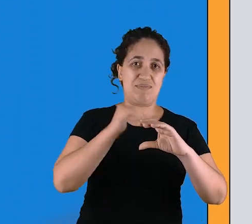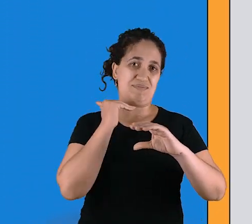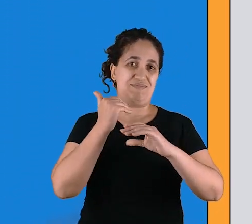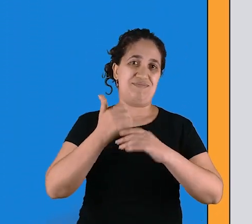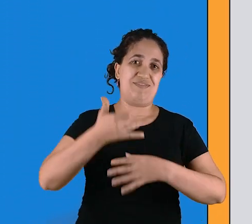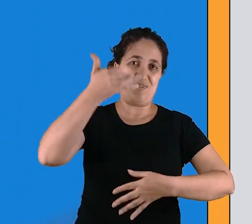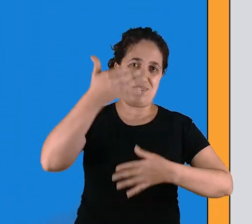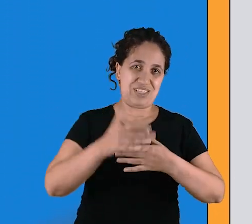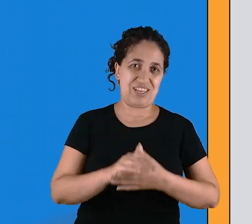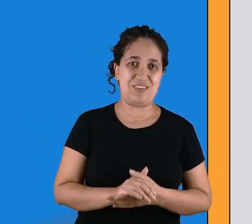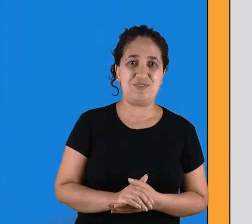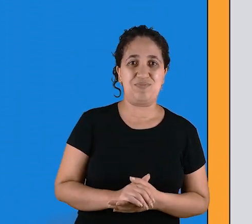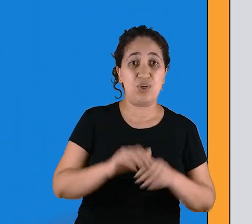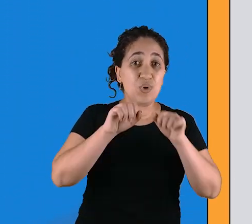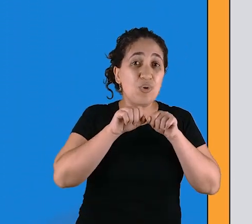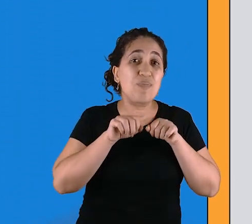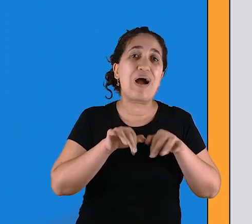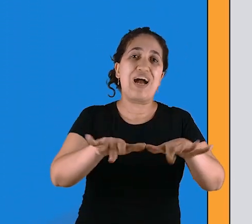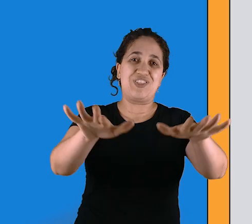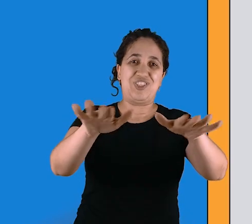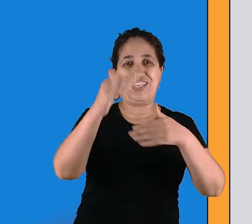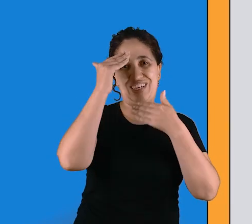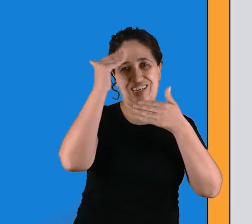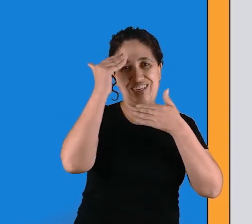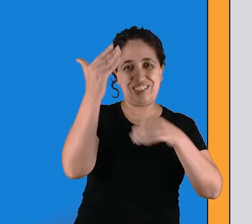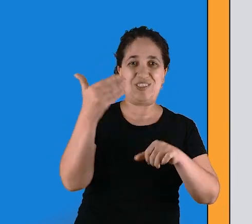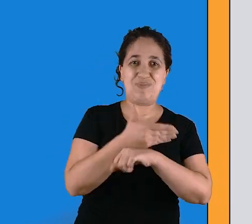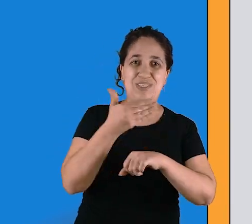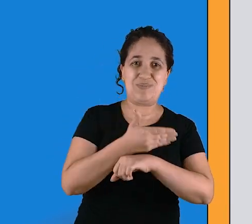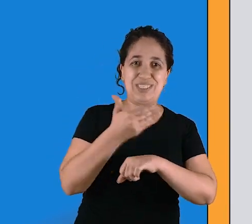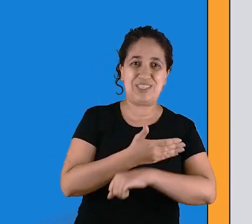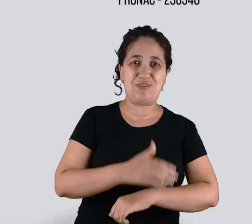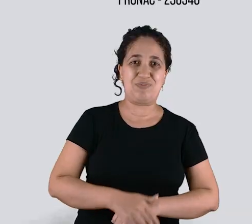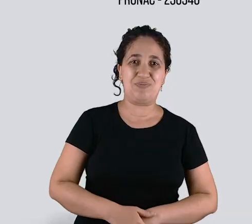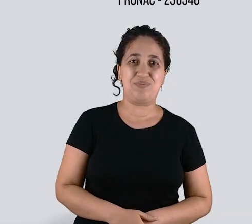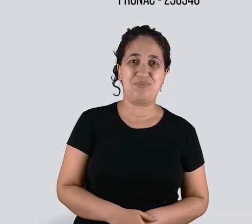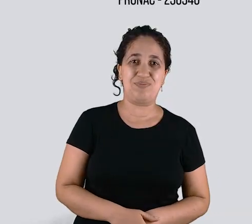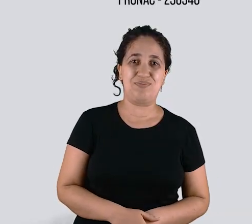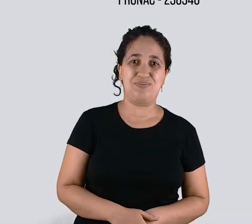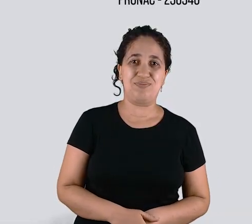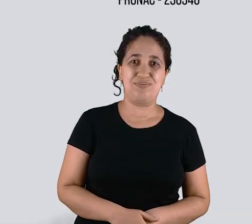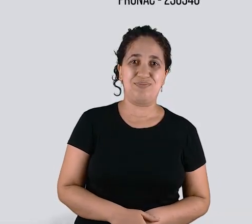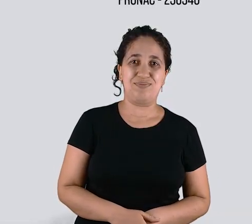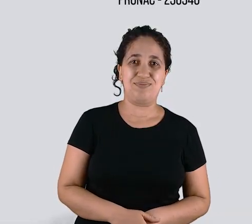envie nos comentários. Compartilhe e eu agradeço a sua participação.